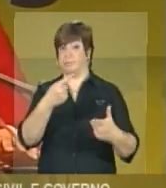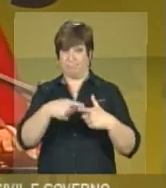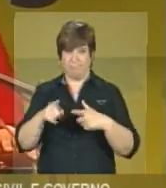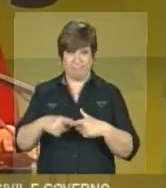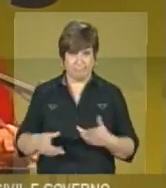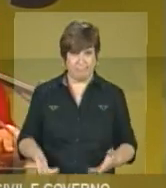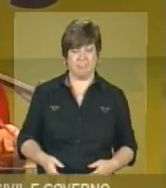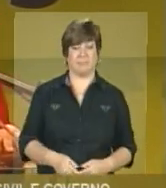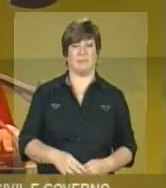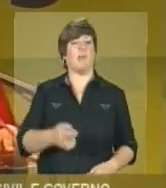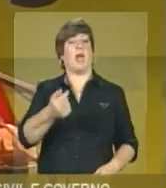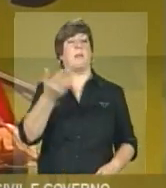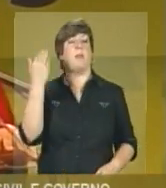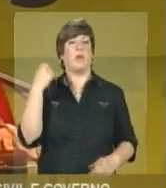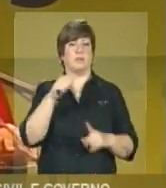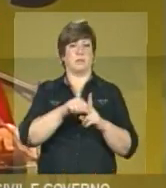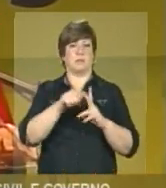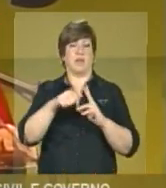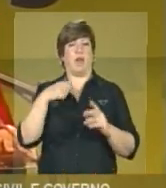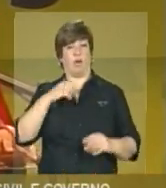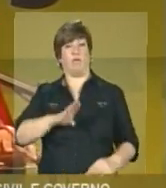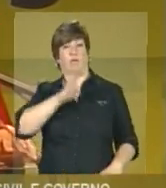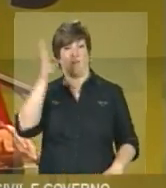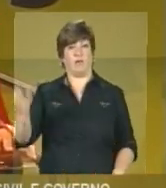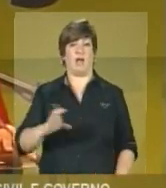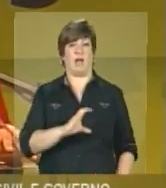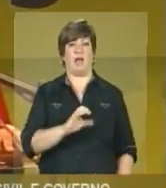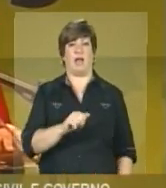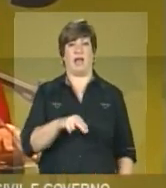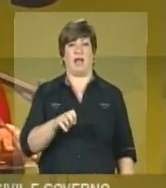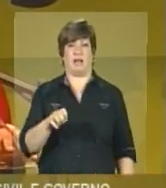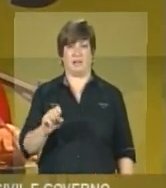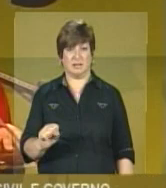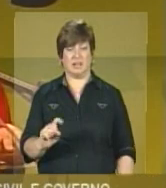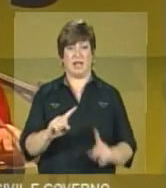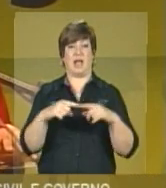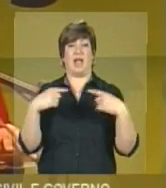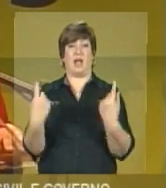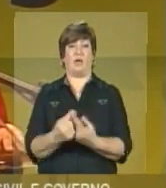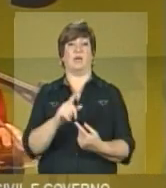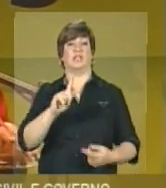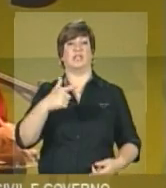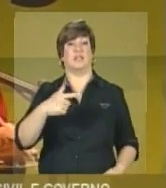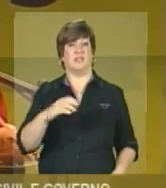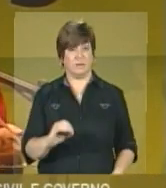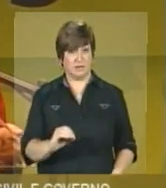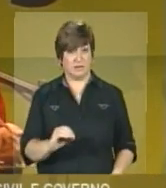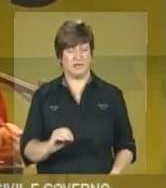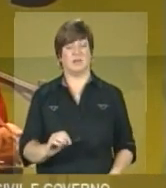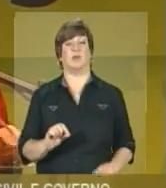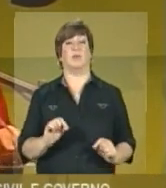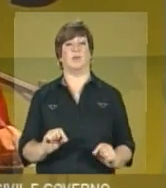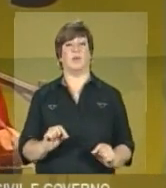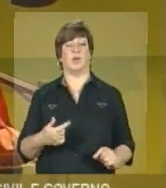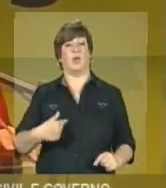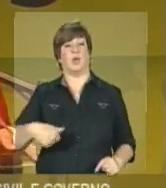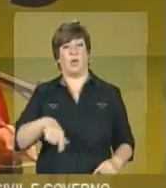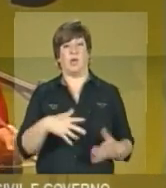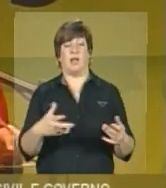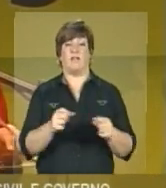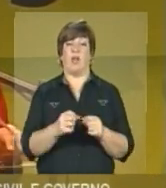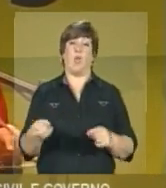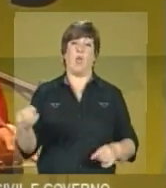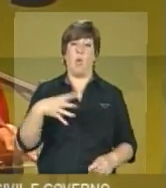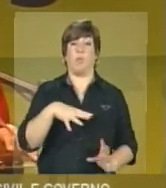poucos meses, estive em Cannes, na reunião do G20, que nos propunham novo